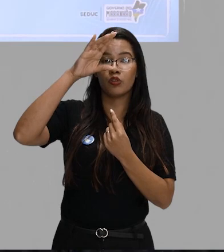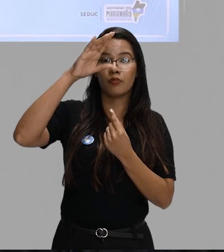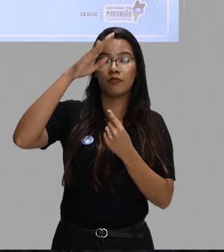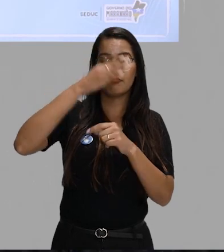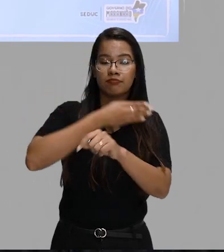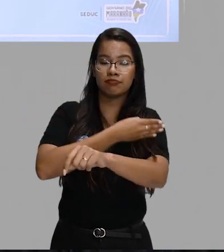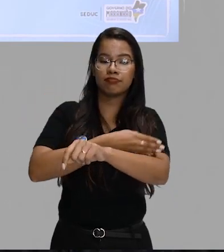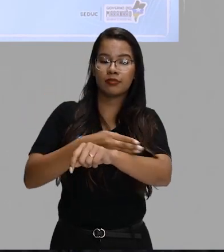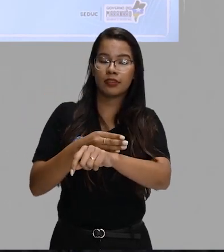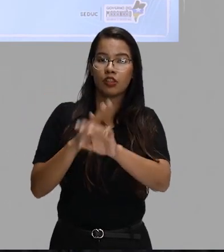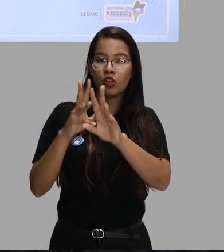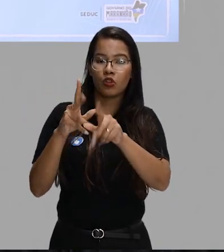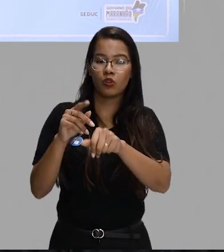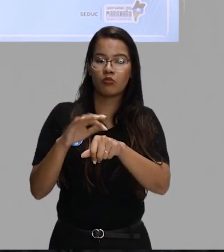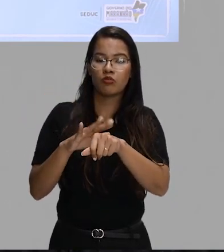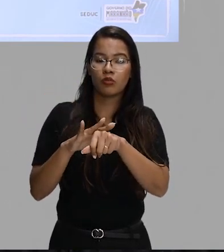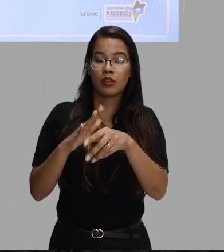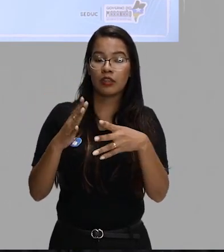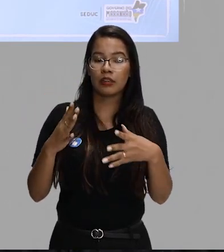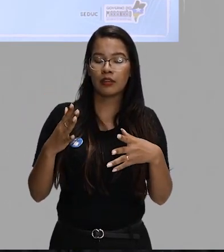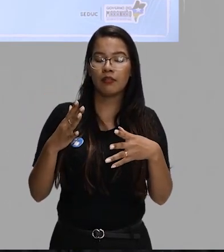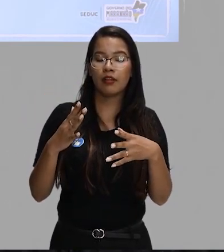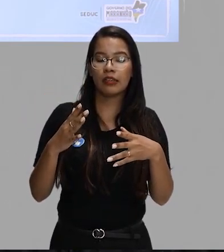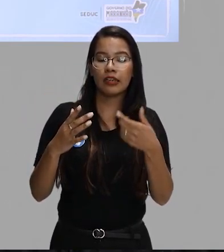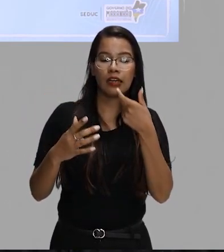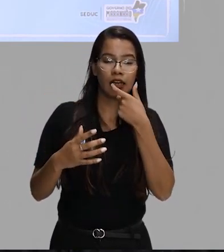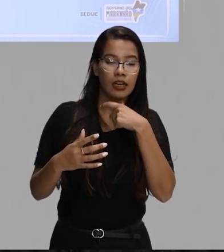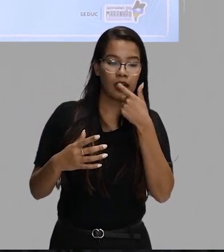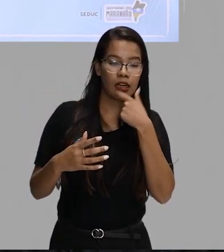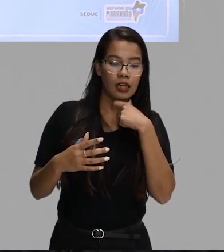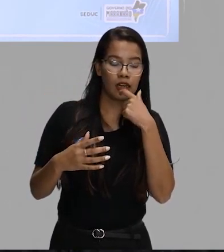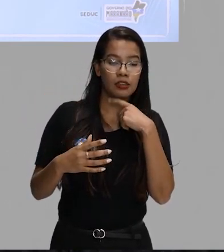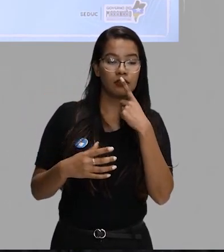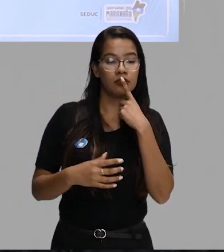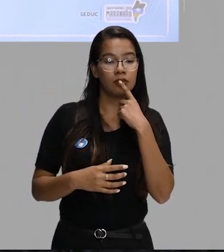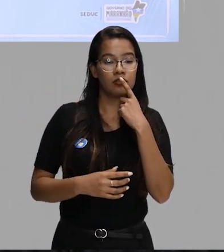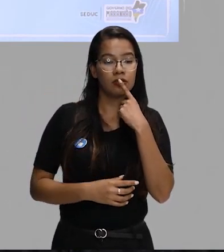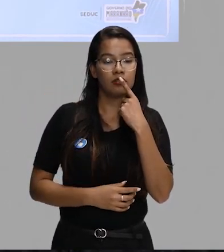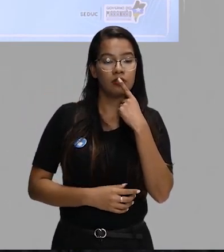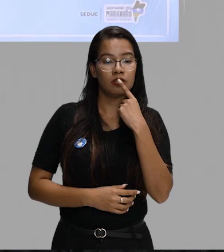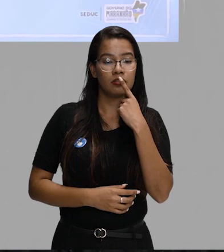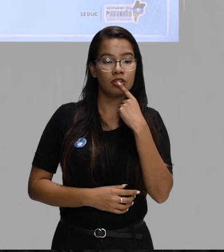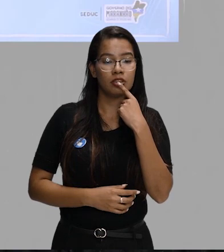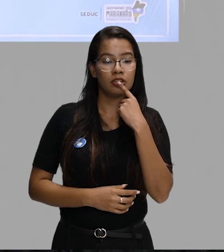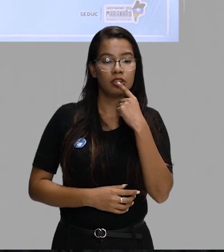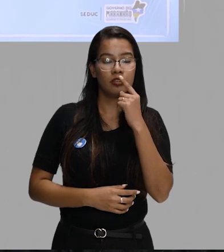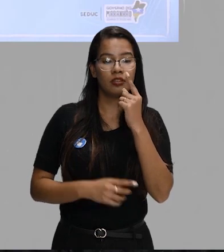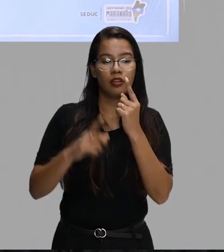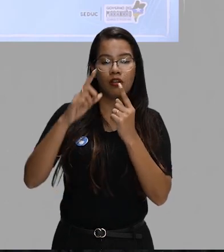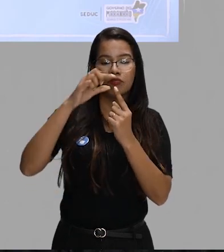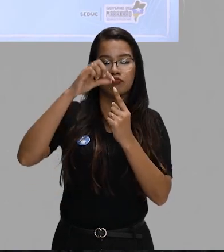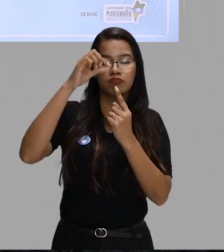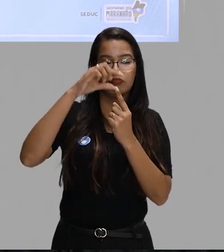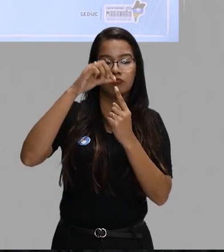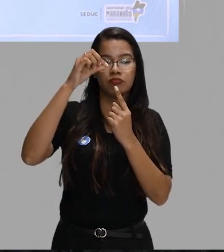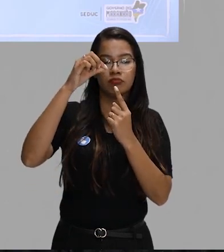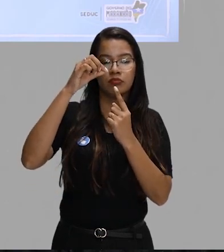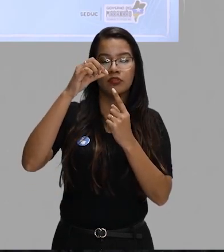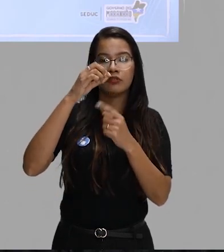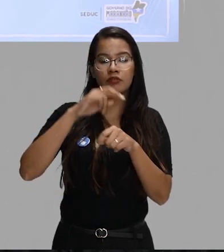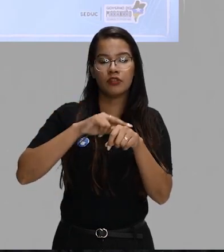cores, então a maçã vermelha, a folhazinha da maçã verde e o passarinho